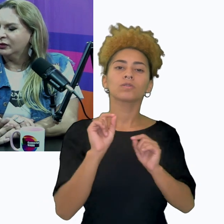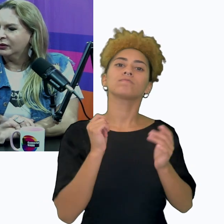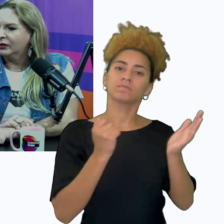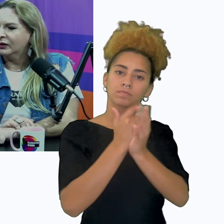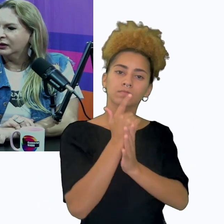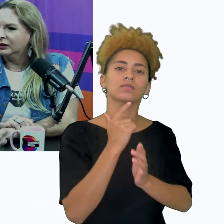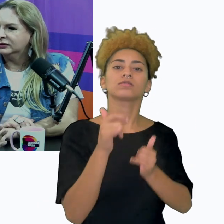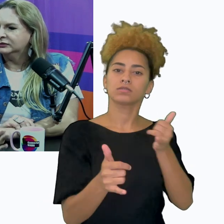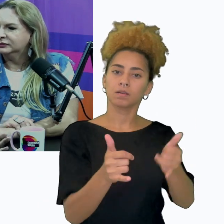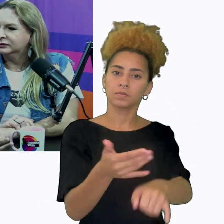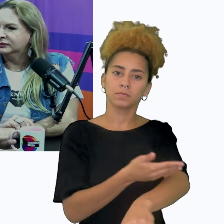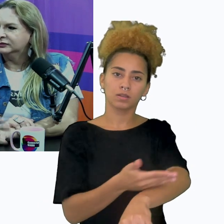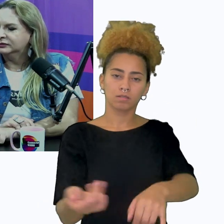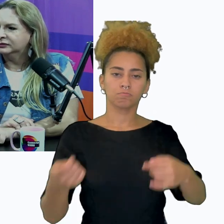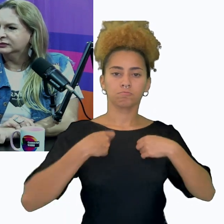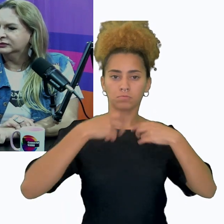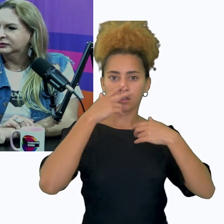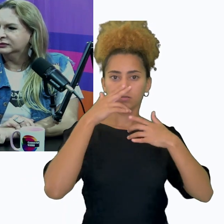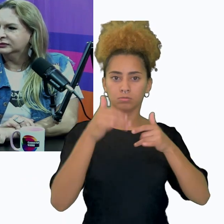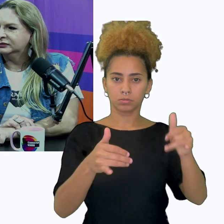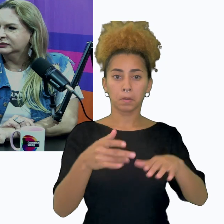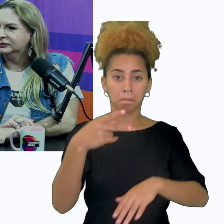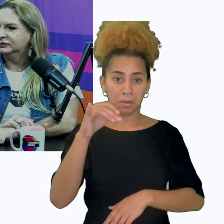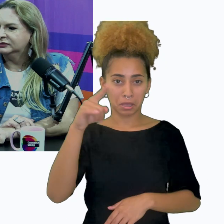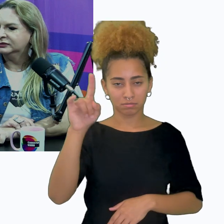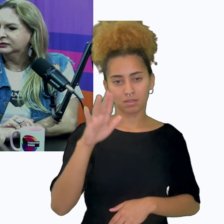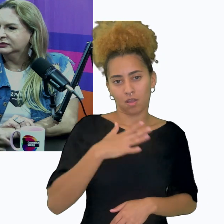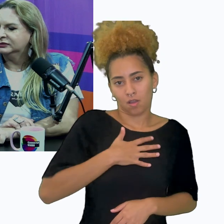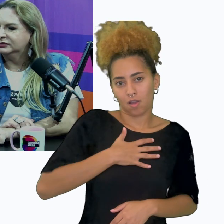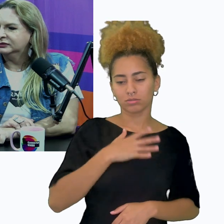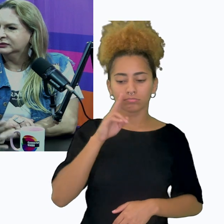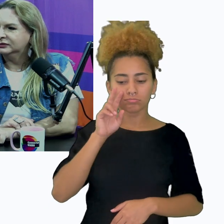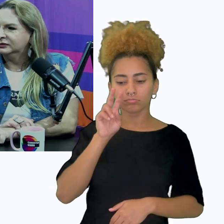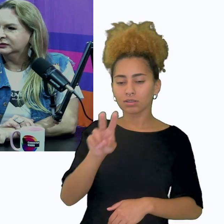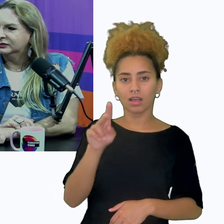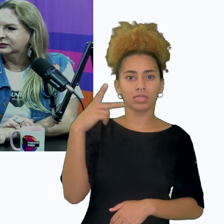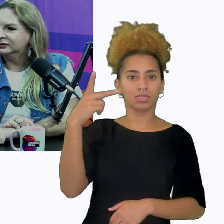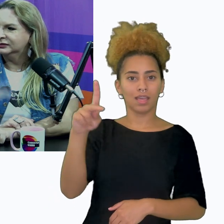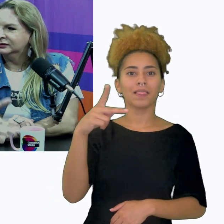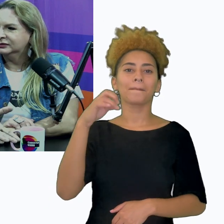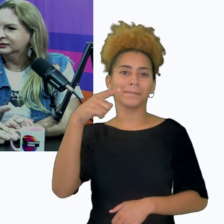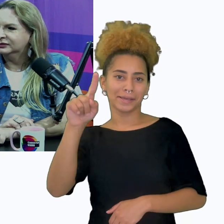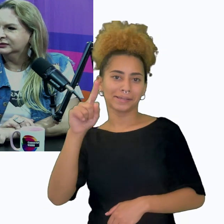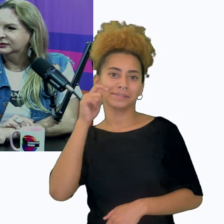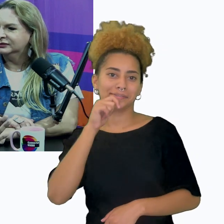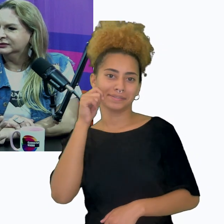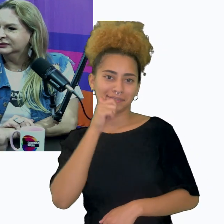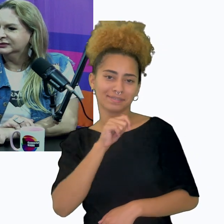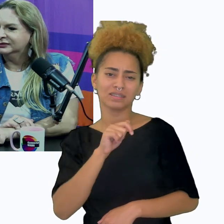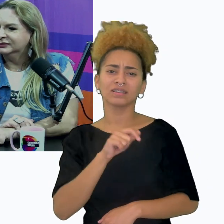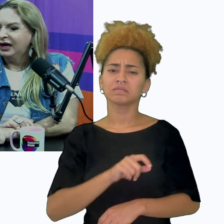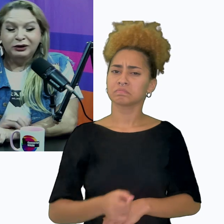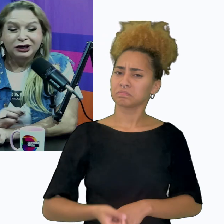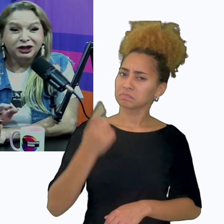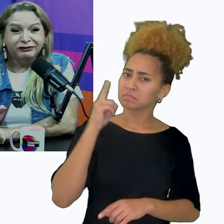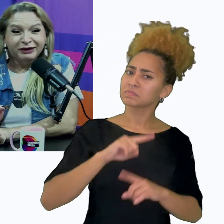comprar primeiro, um sapato branco. O sapato branco ele deixava você muito mais bonito, seu pé ficava muito mais bonito. Eu sempre tinha tesão, achava bonito o pé da Tina Turner, só. Né?